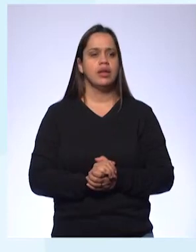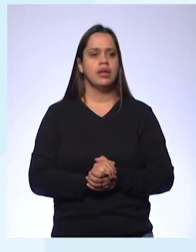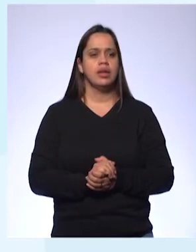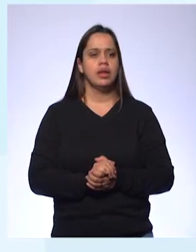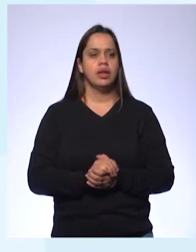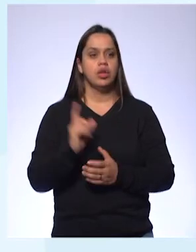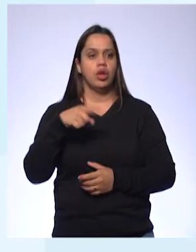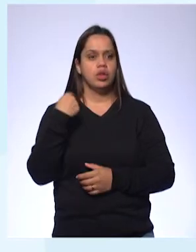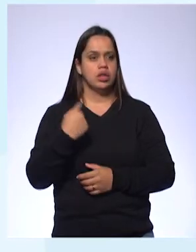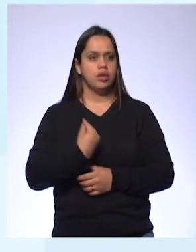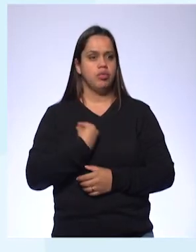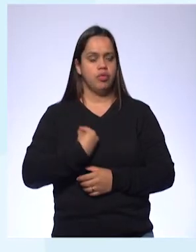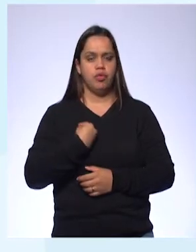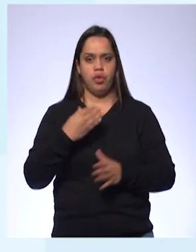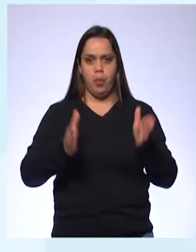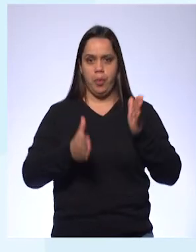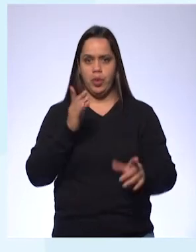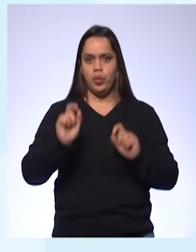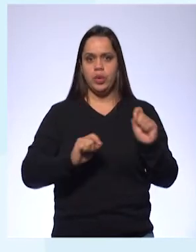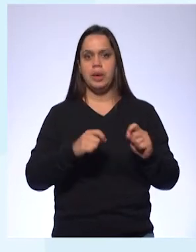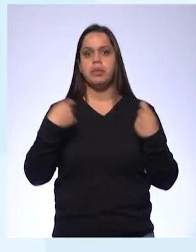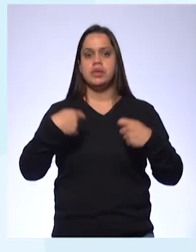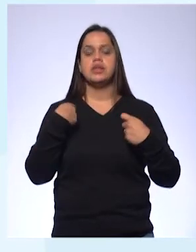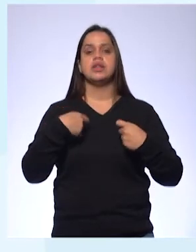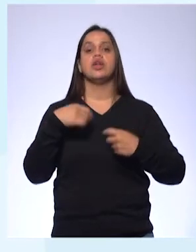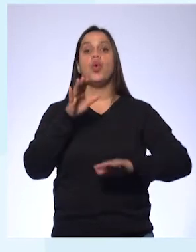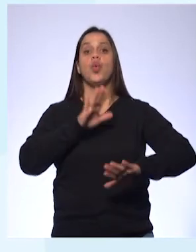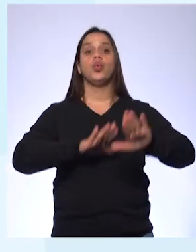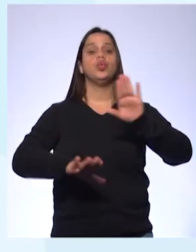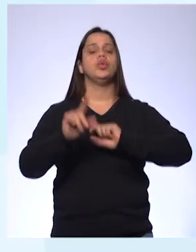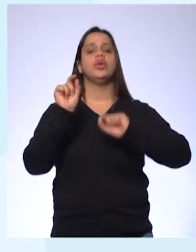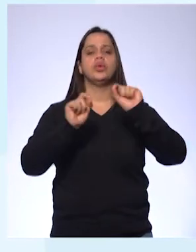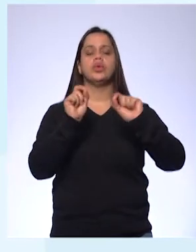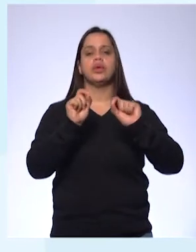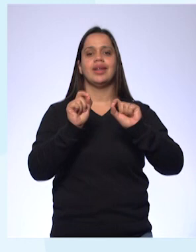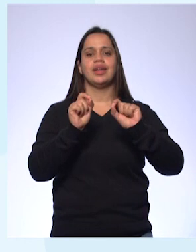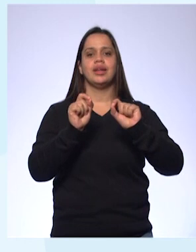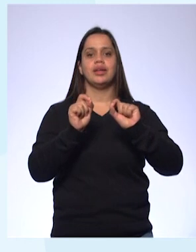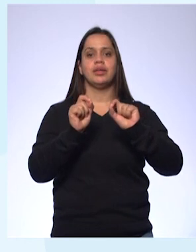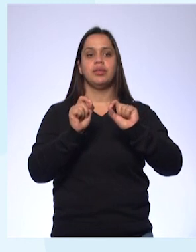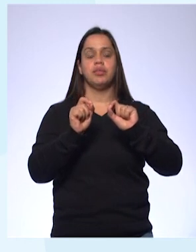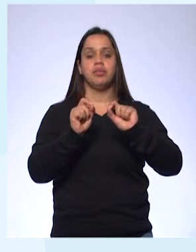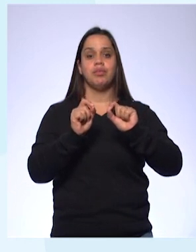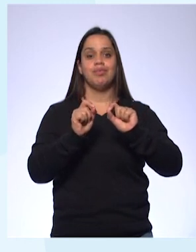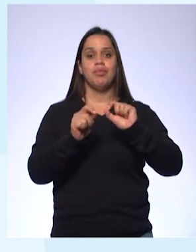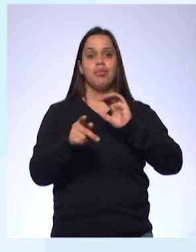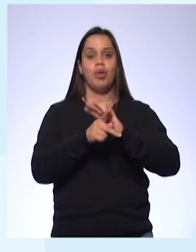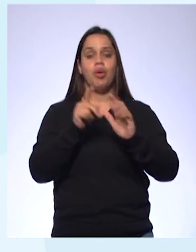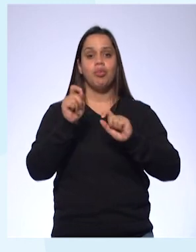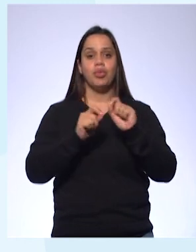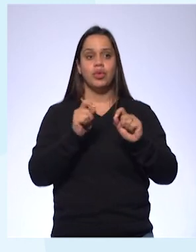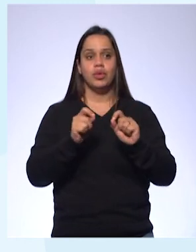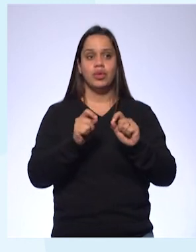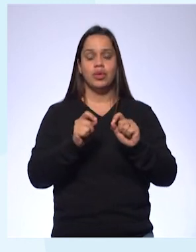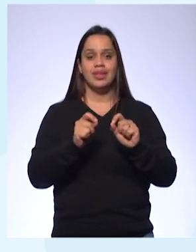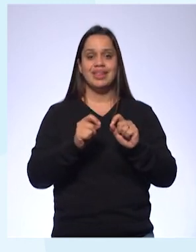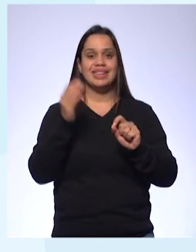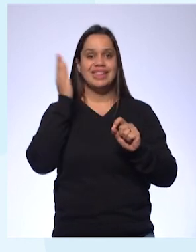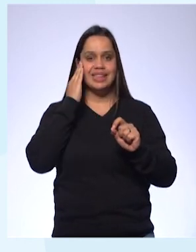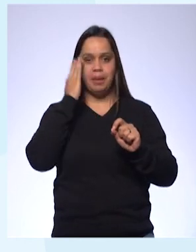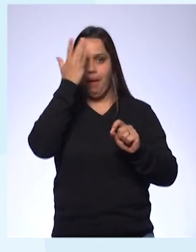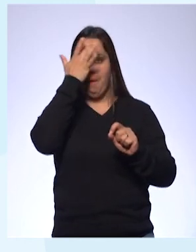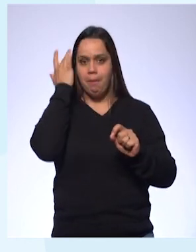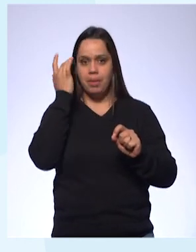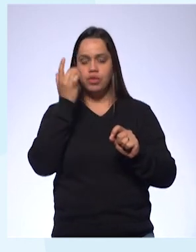gente está vivendo uma época que a gente tem que tomar cuidado para não respirar o espirro das